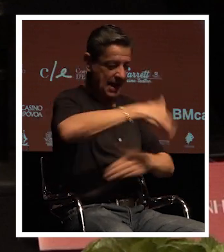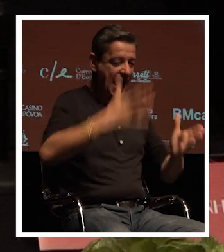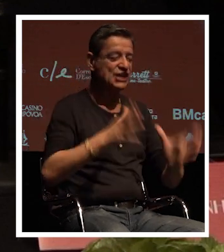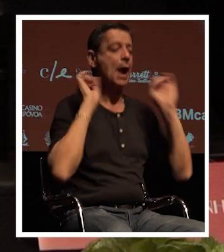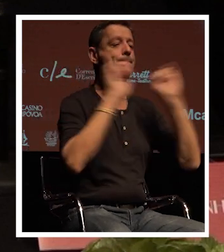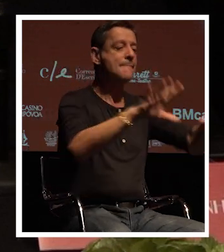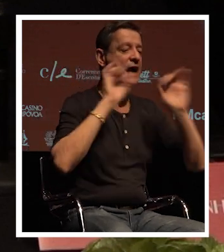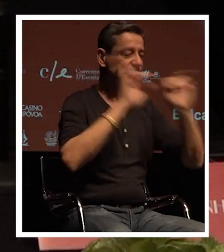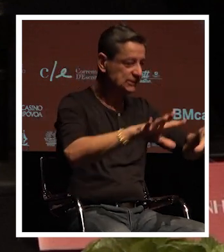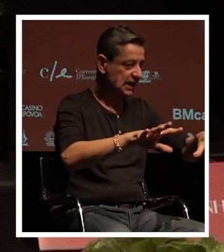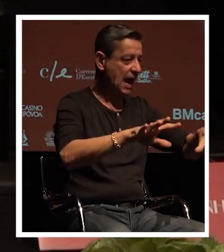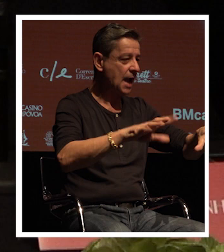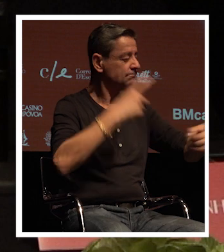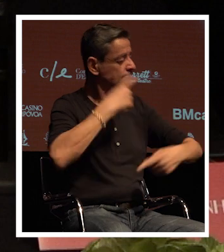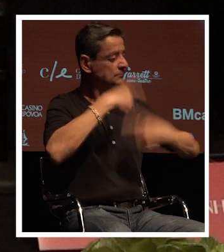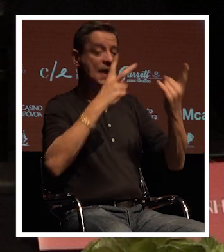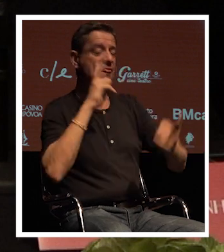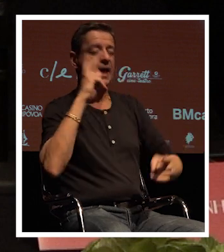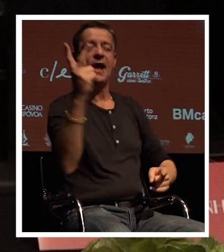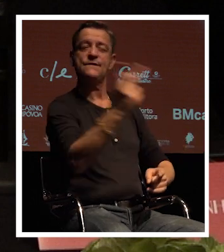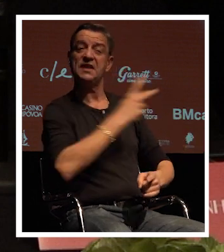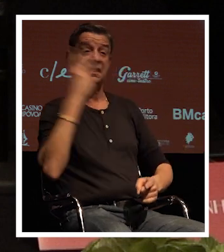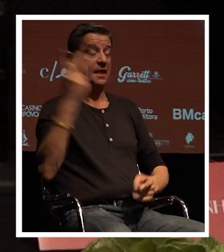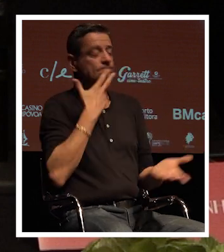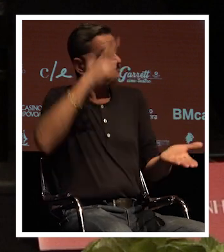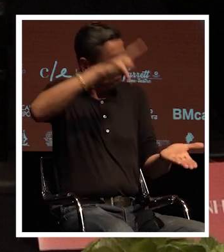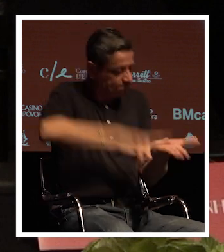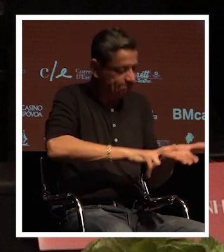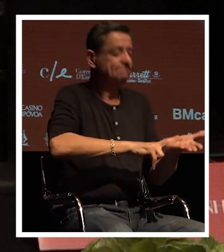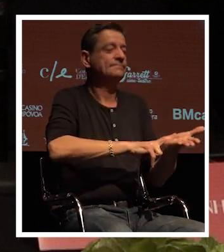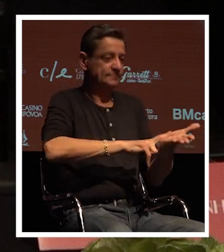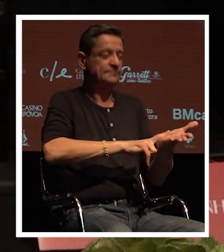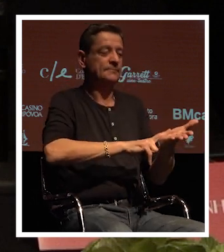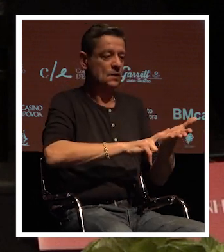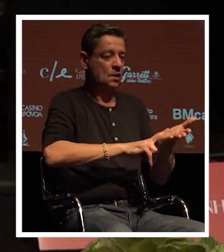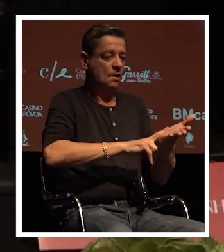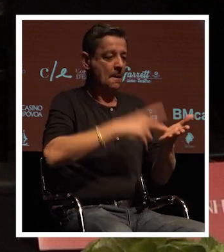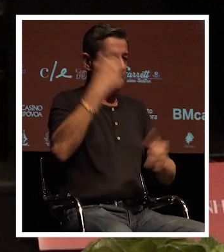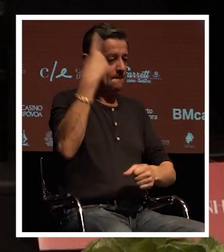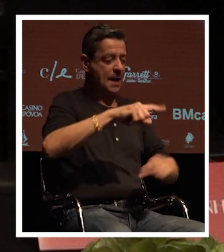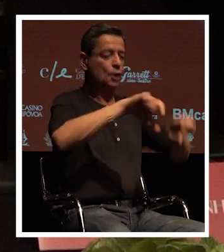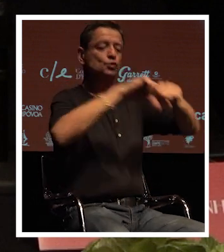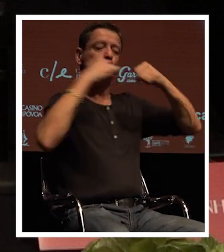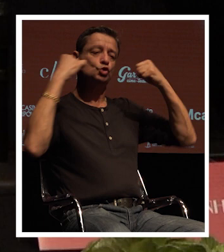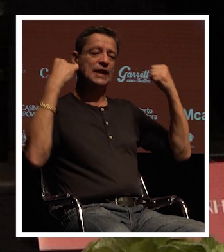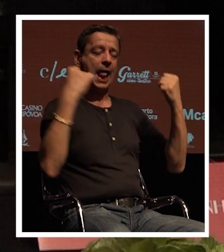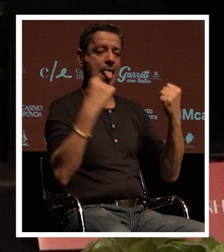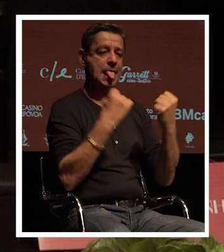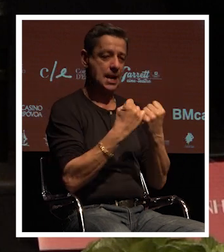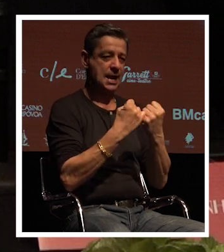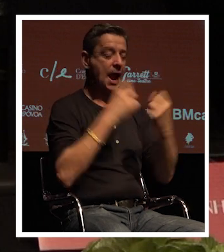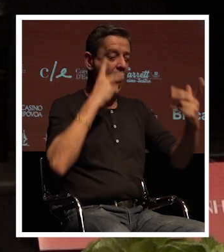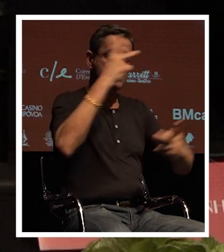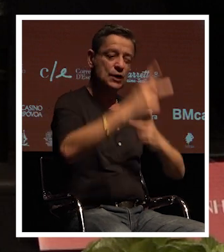mágica shows da vida real surreal órgãos de lotoma social a